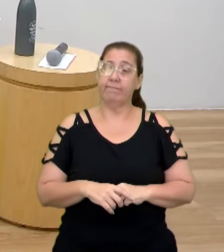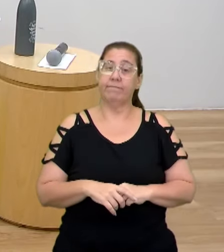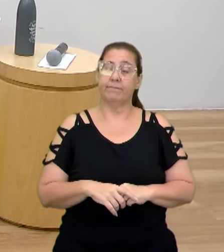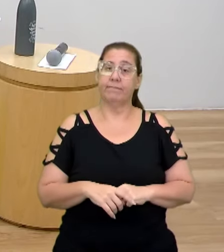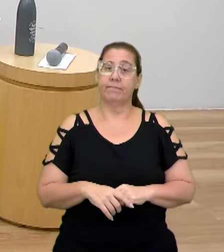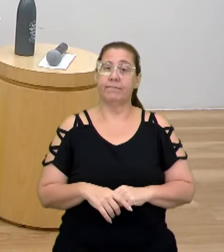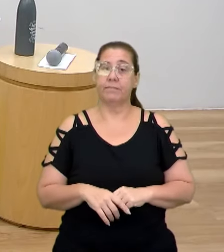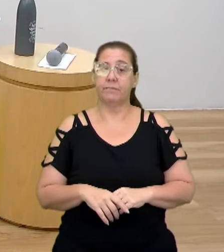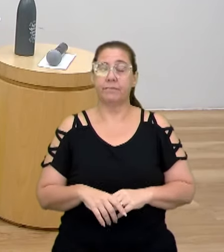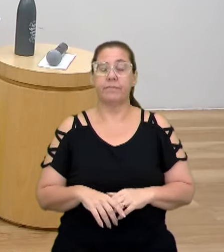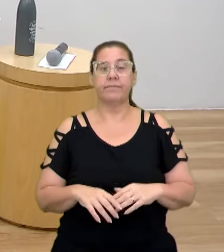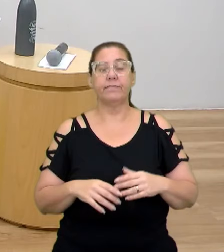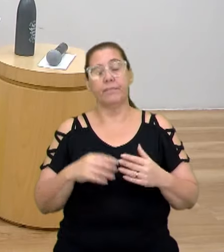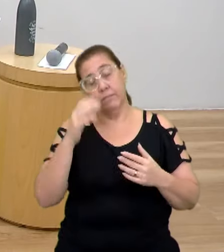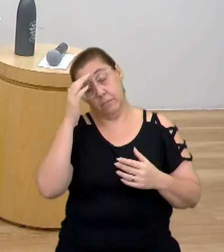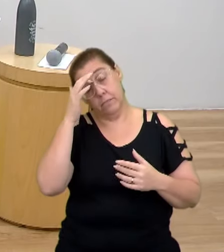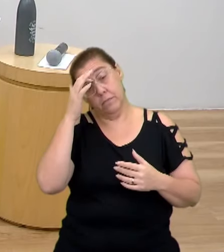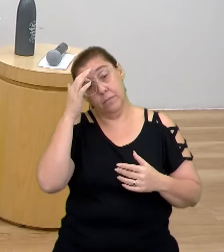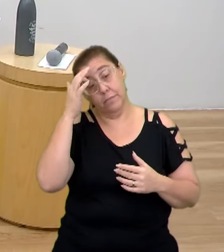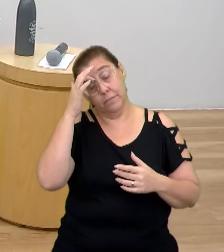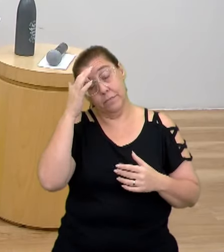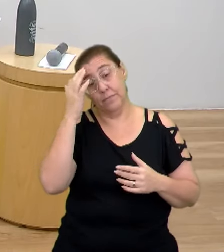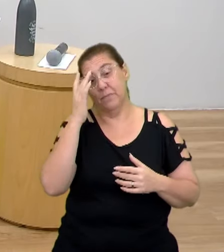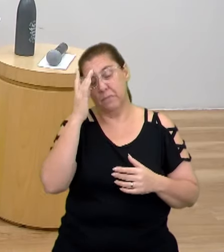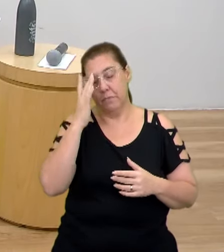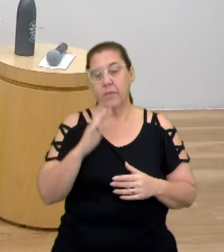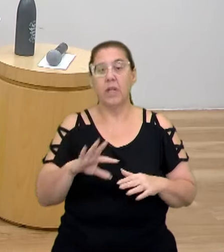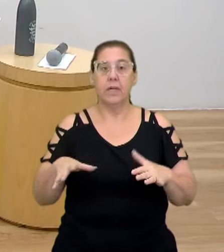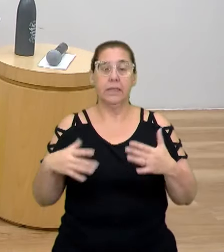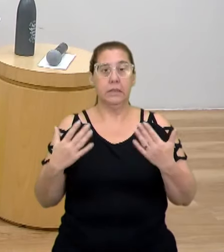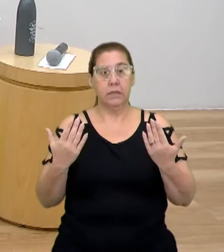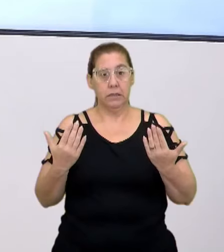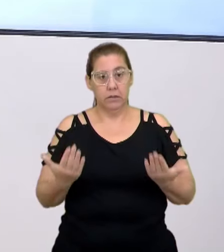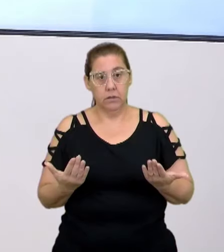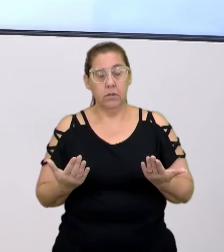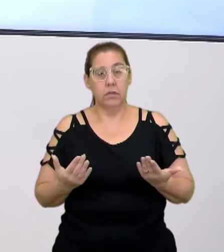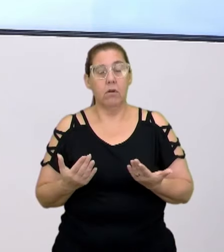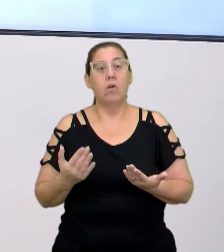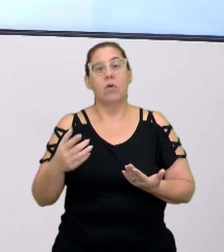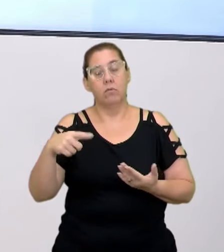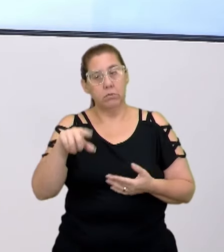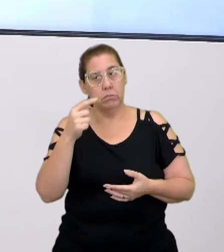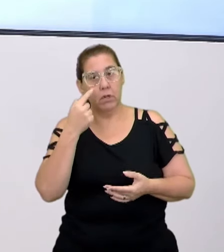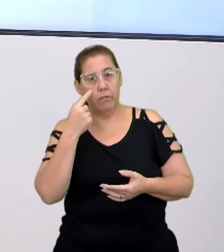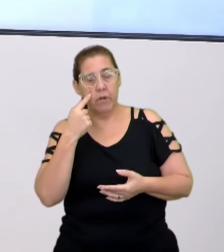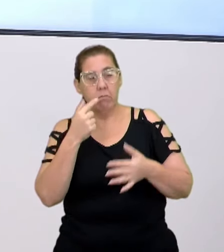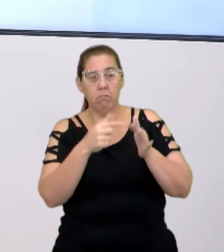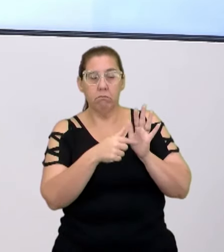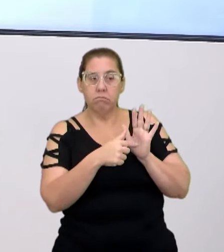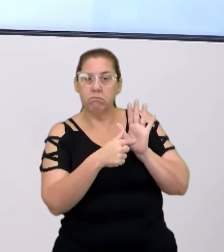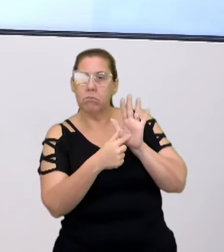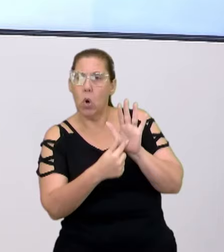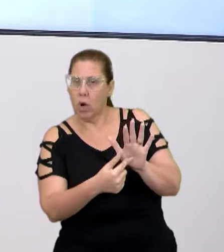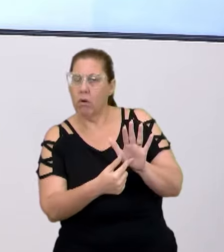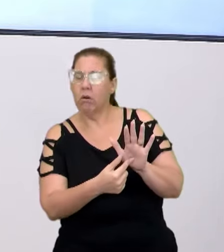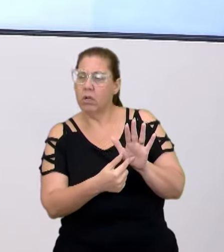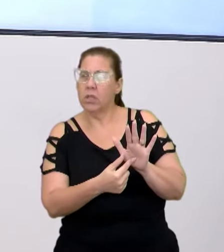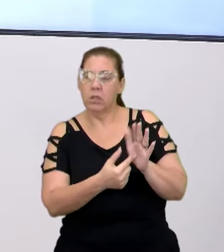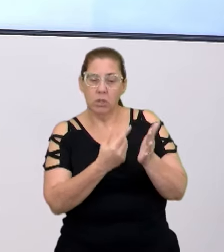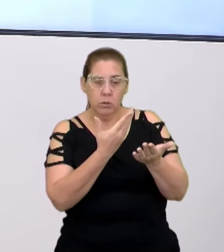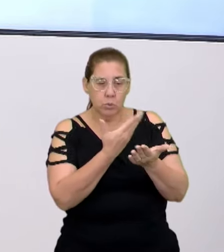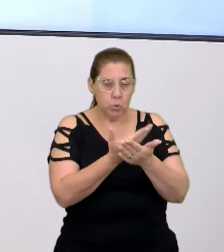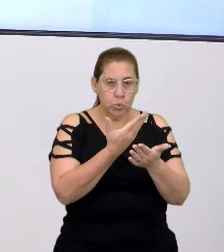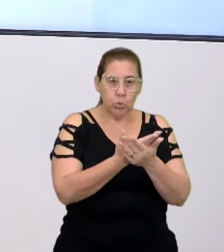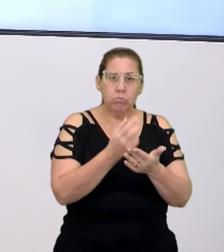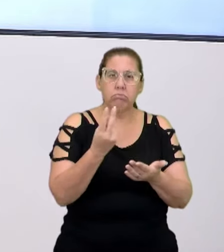patologias, enfermidades, alguma coisa nesse sentido. Então isso daí, né, pessoal, que vocês precisam destacar desse estudo de